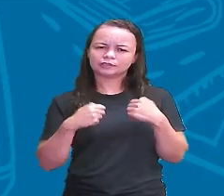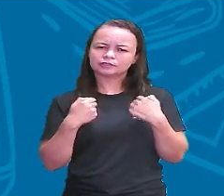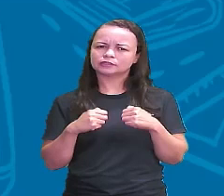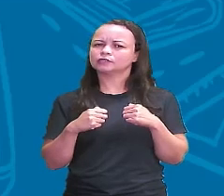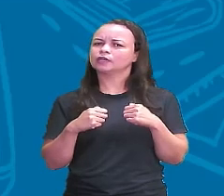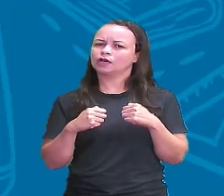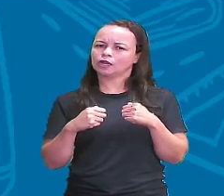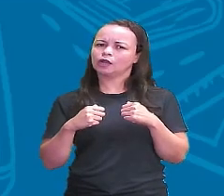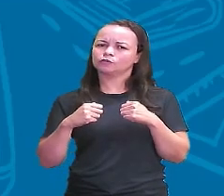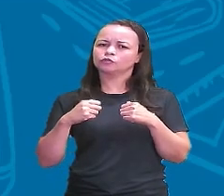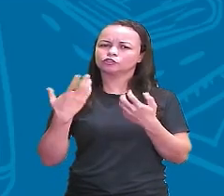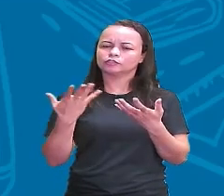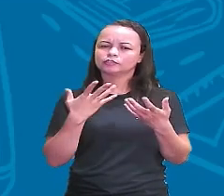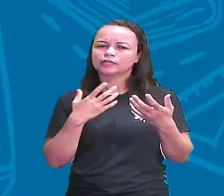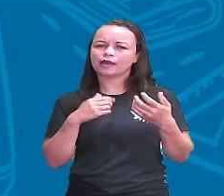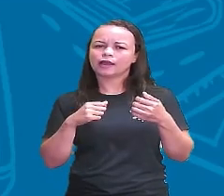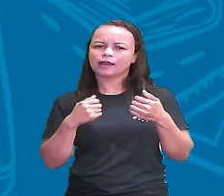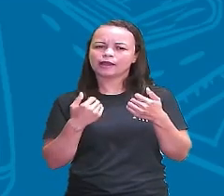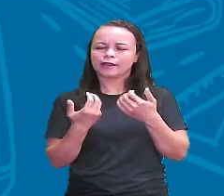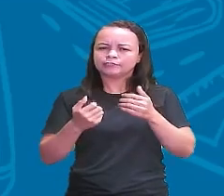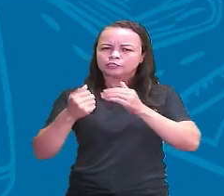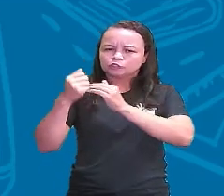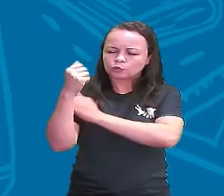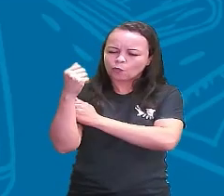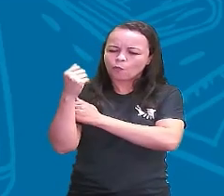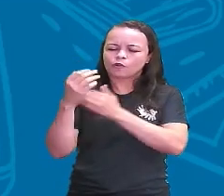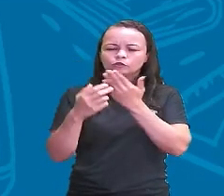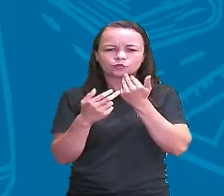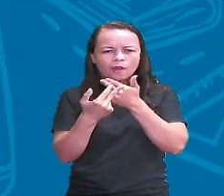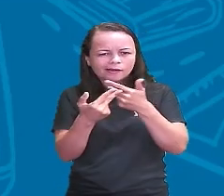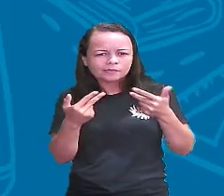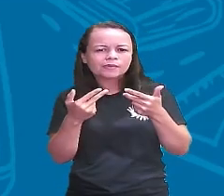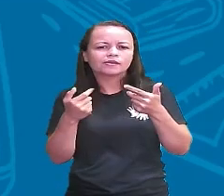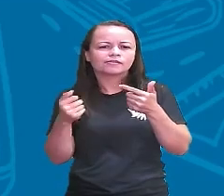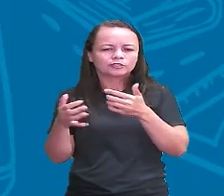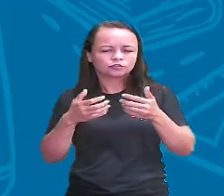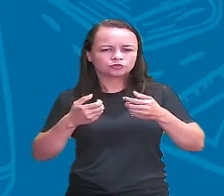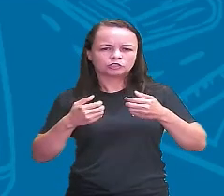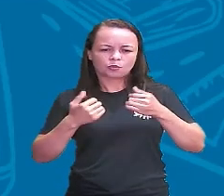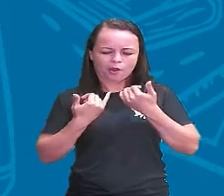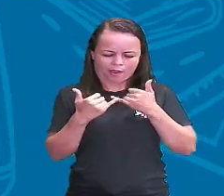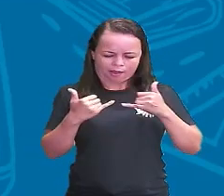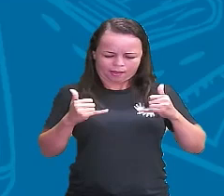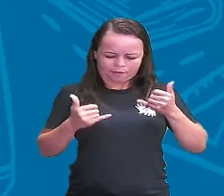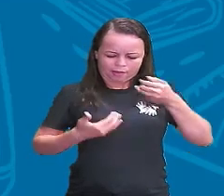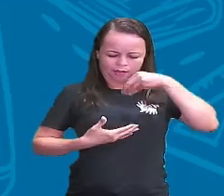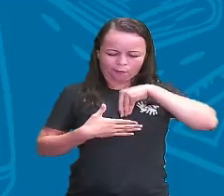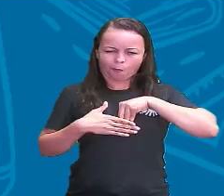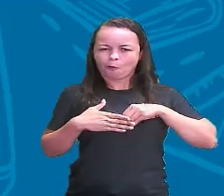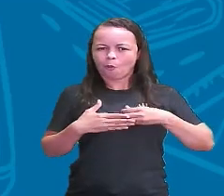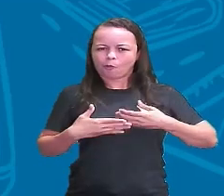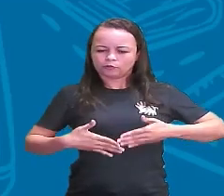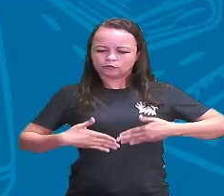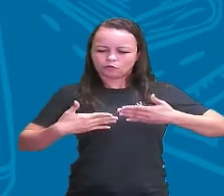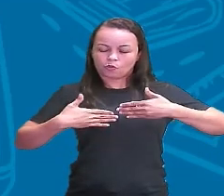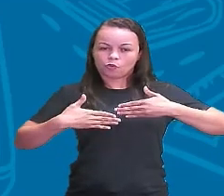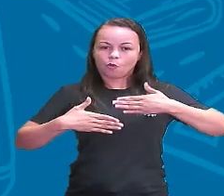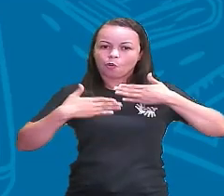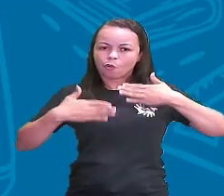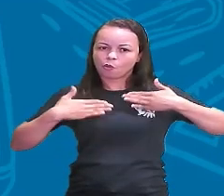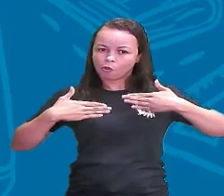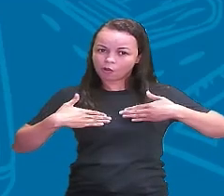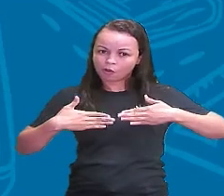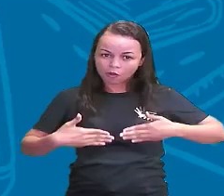da energia dos alimentos, tá certo? Todos os alimentos que a gente consome, eles vão fornecer energia para